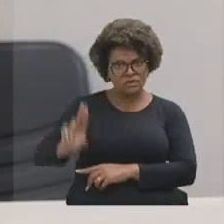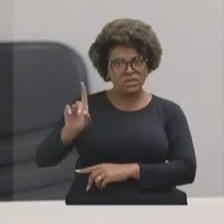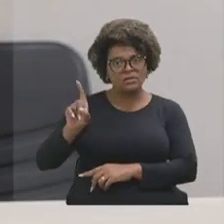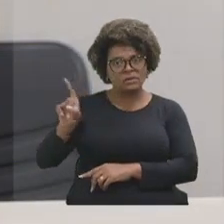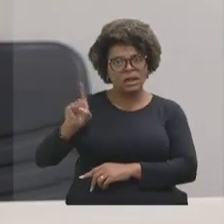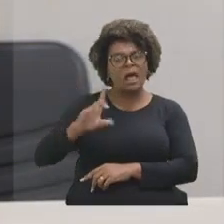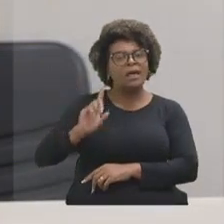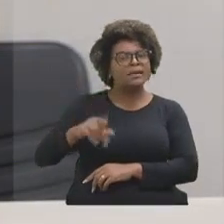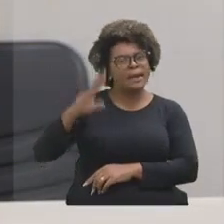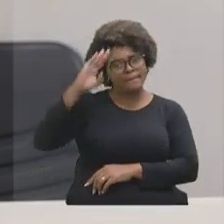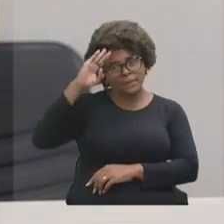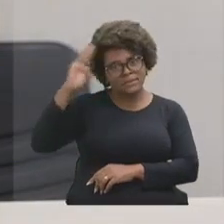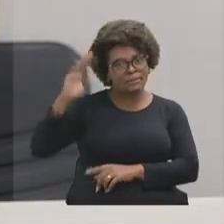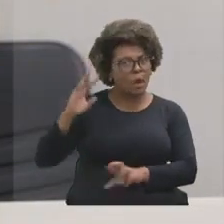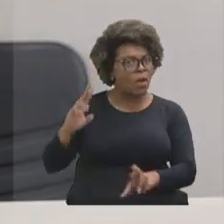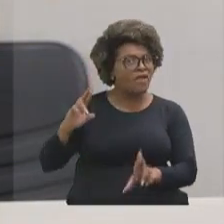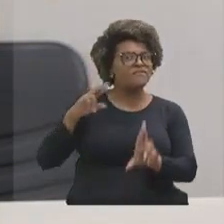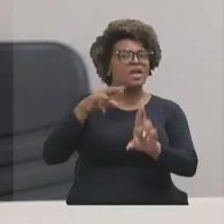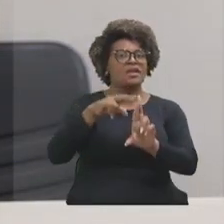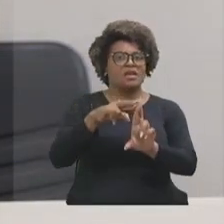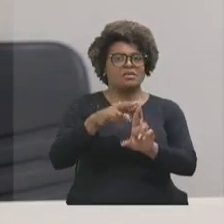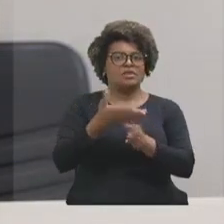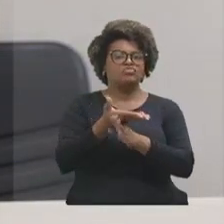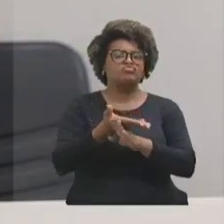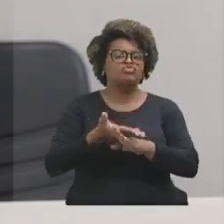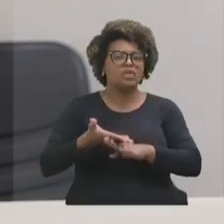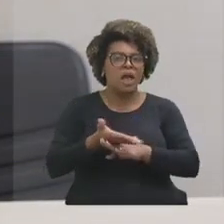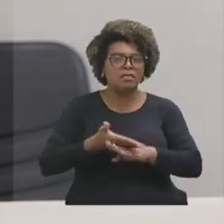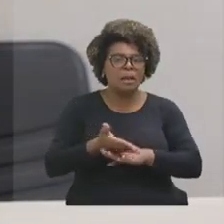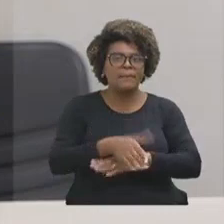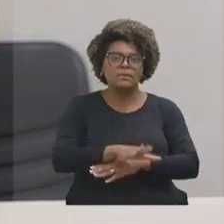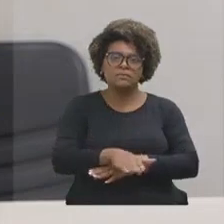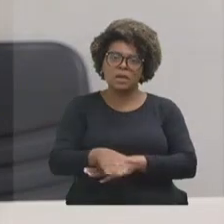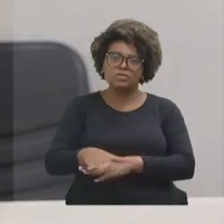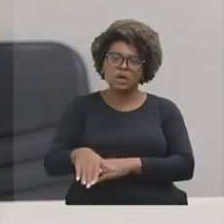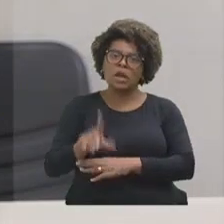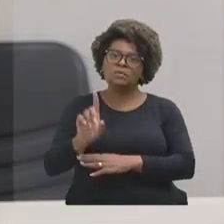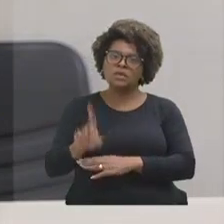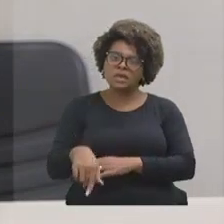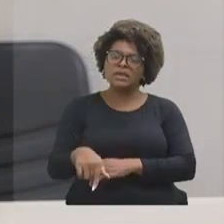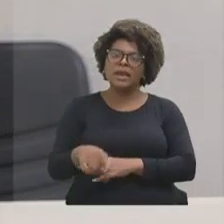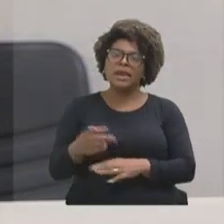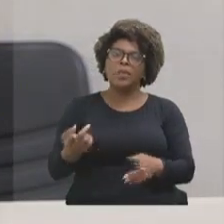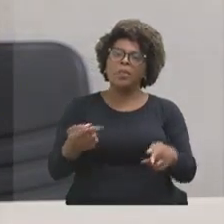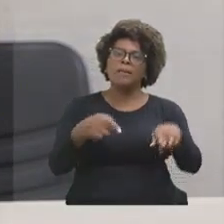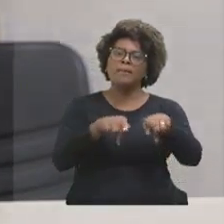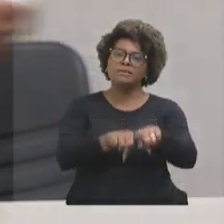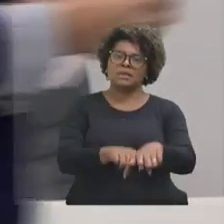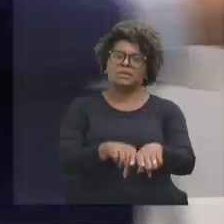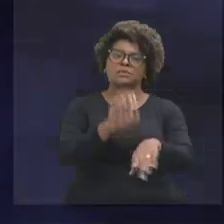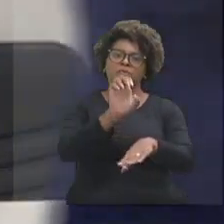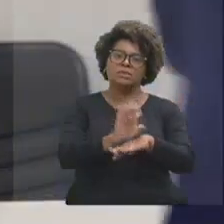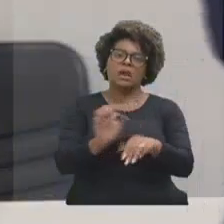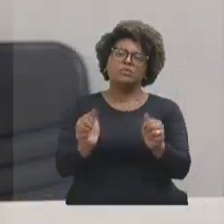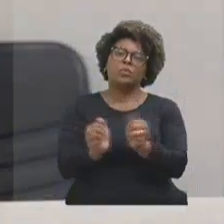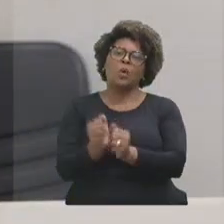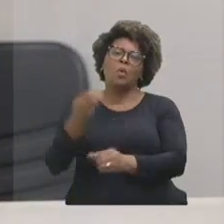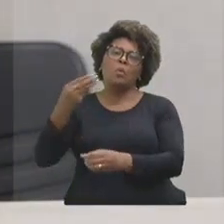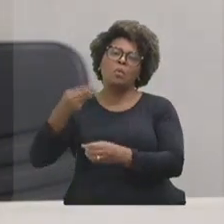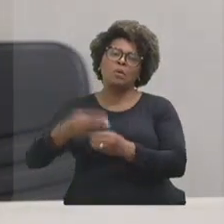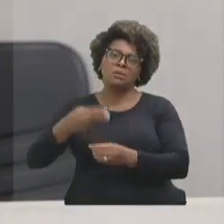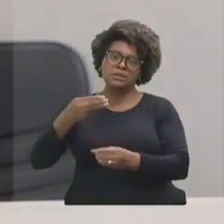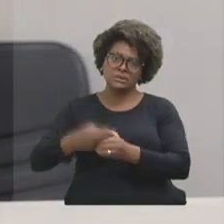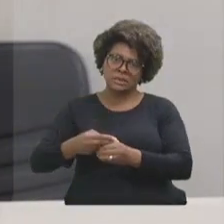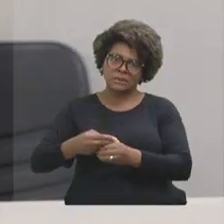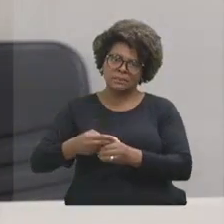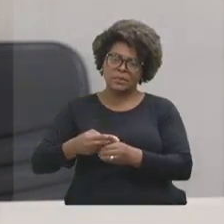de referência pediátrica então é uma É um convênio do estado com o município mas o município é assumindo